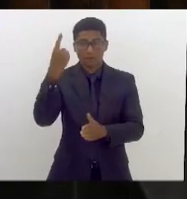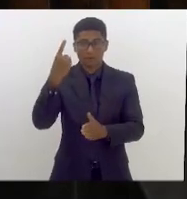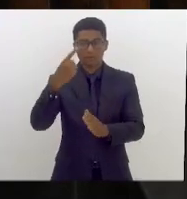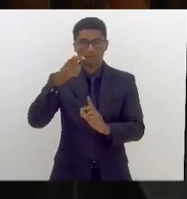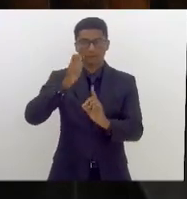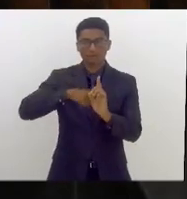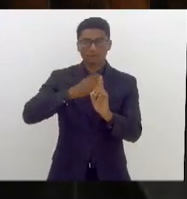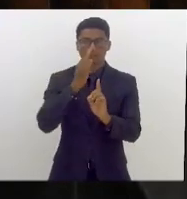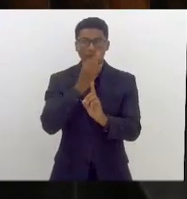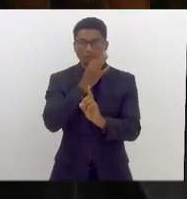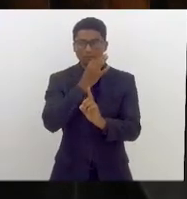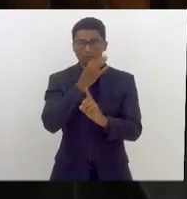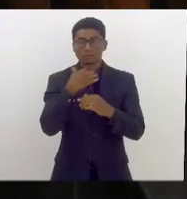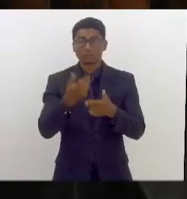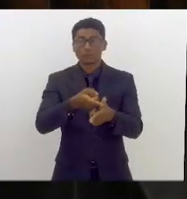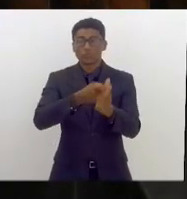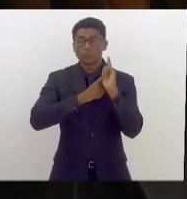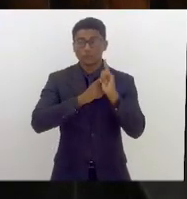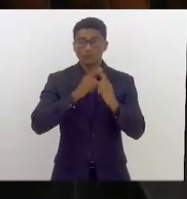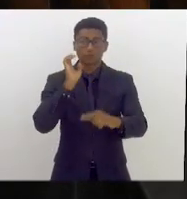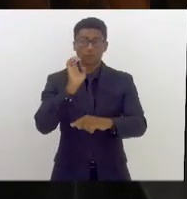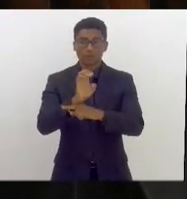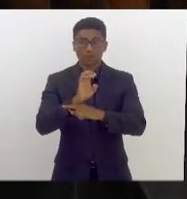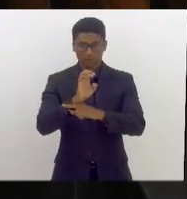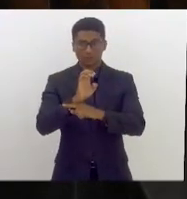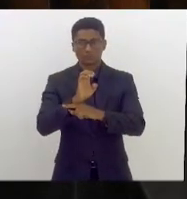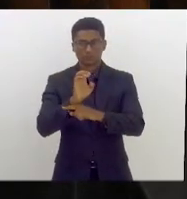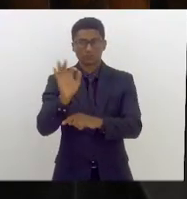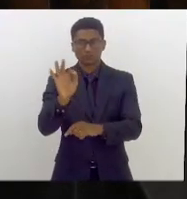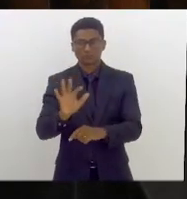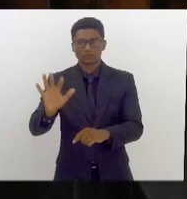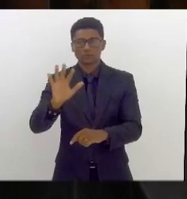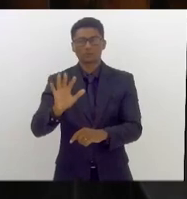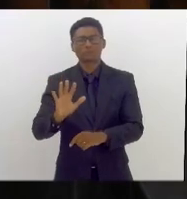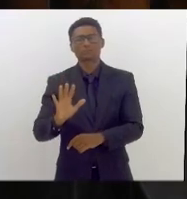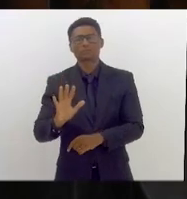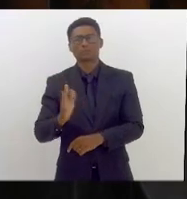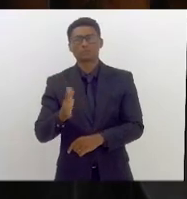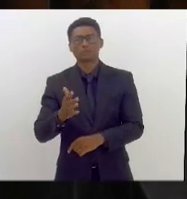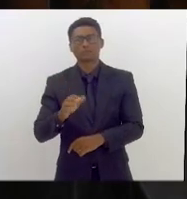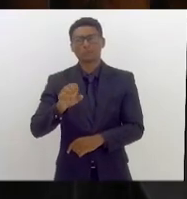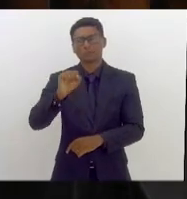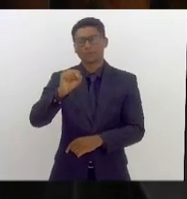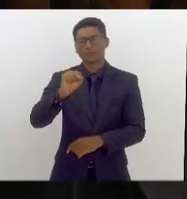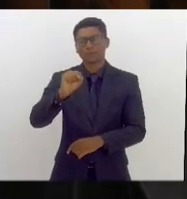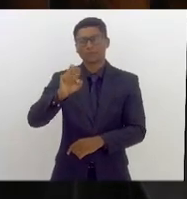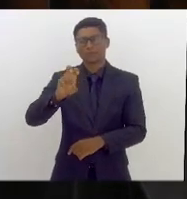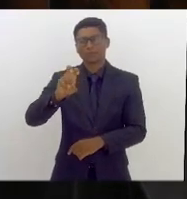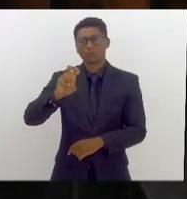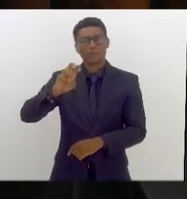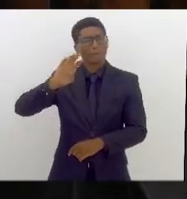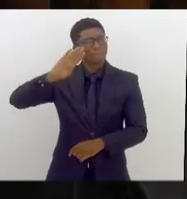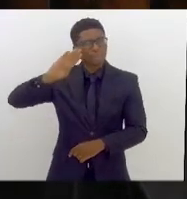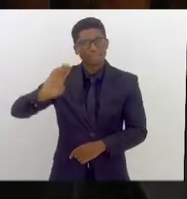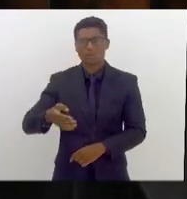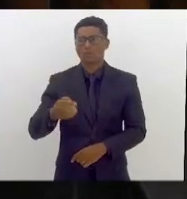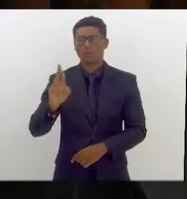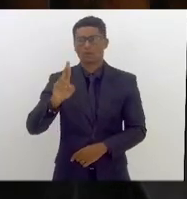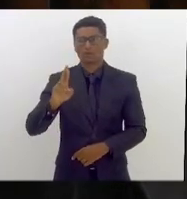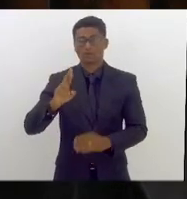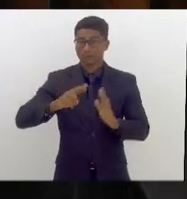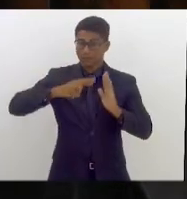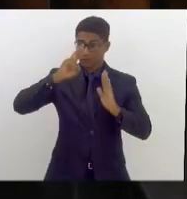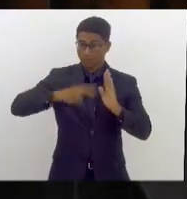a dívida do Estado com a União girava em torno de 85 bilhões de reais. Eu estou aqui trabalhando com dados do